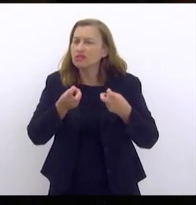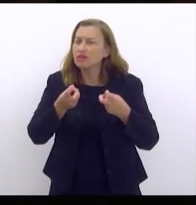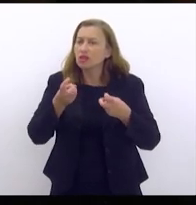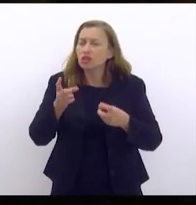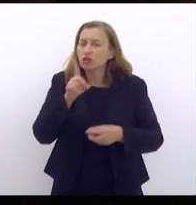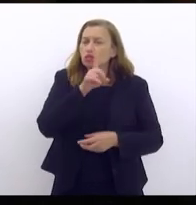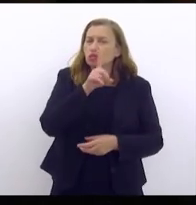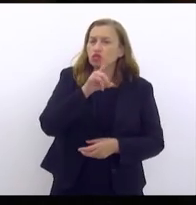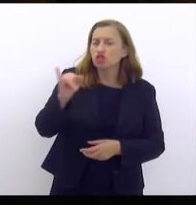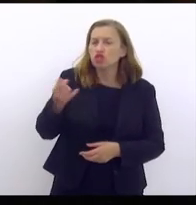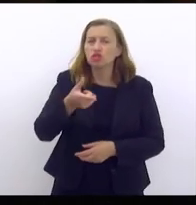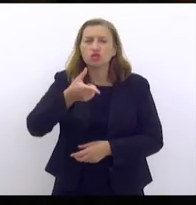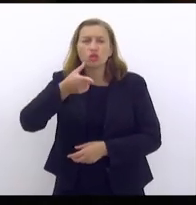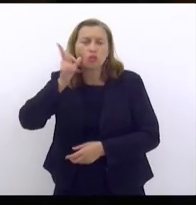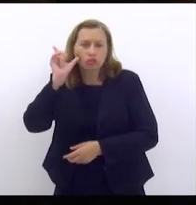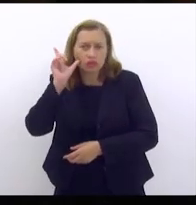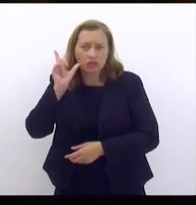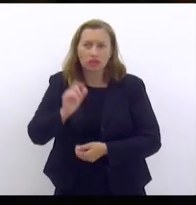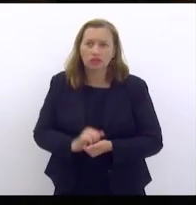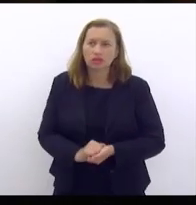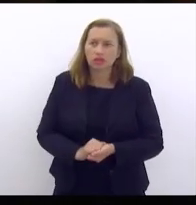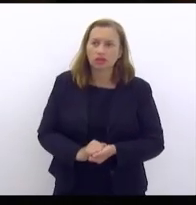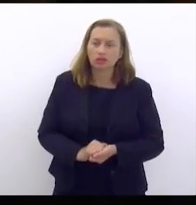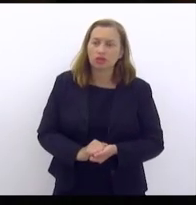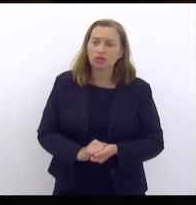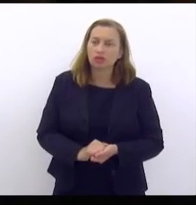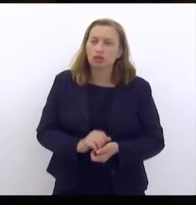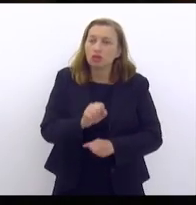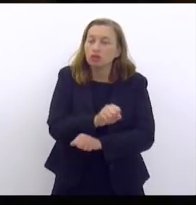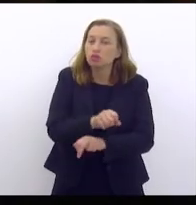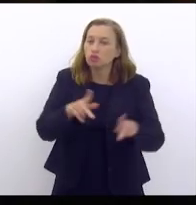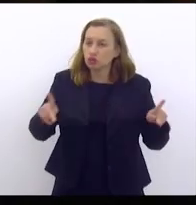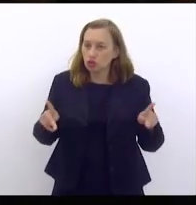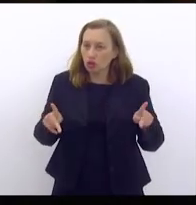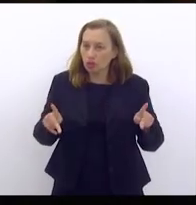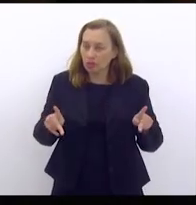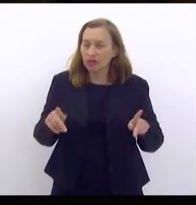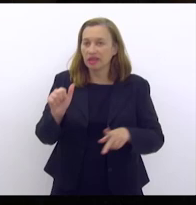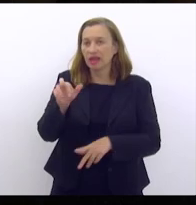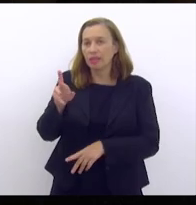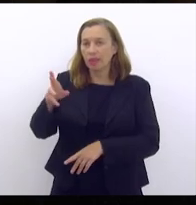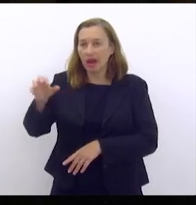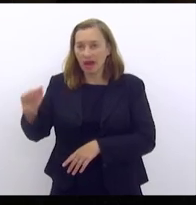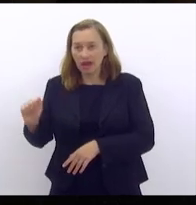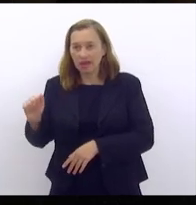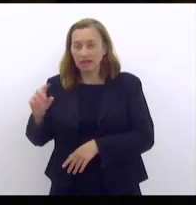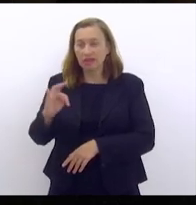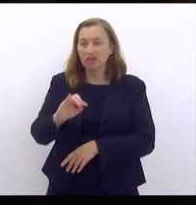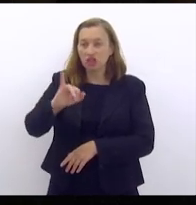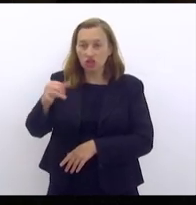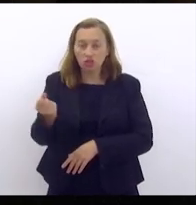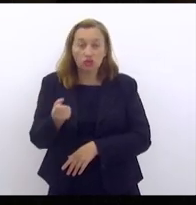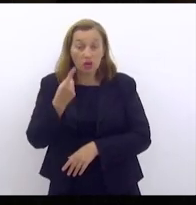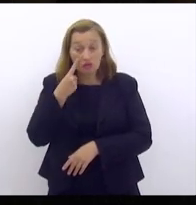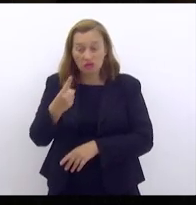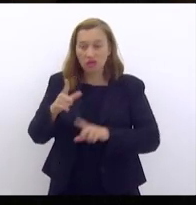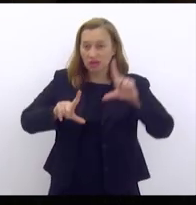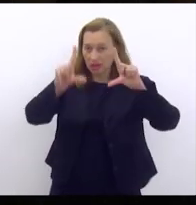dia de ontem em um shopping na Barra da Tijuca. Assisti pela